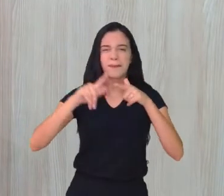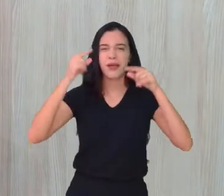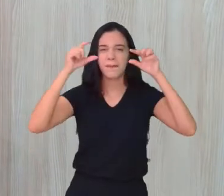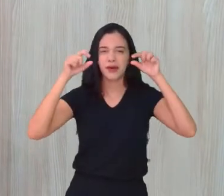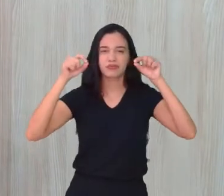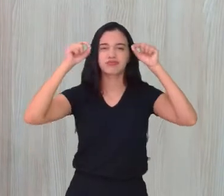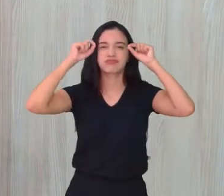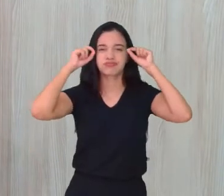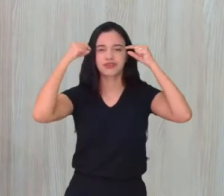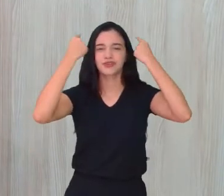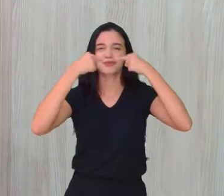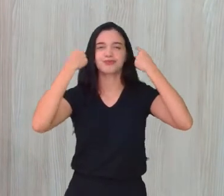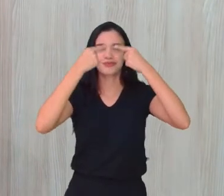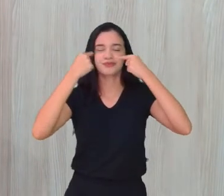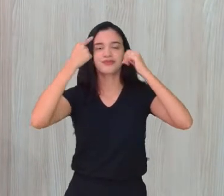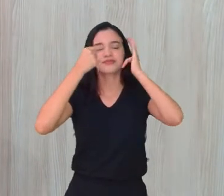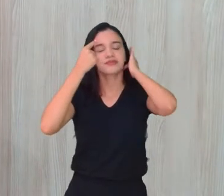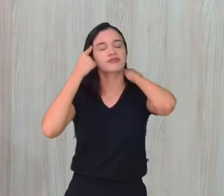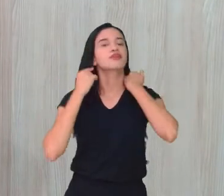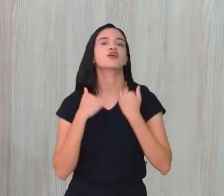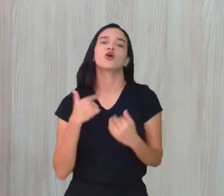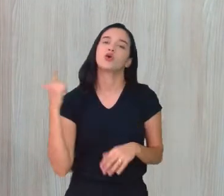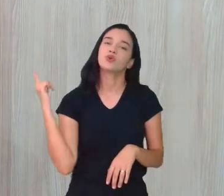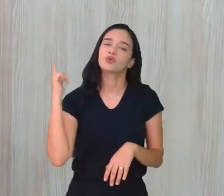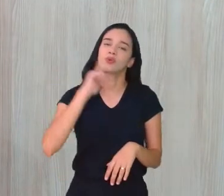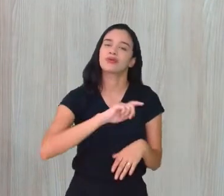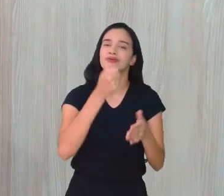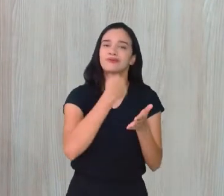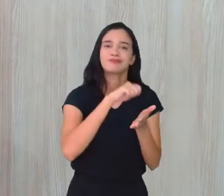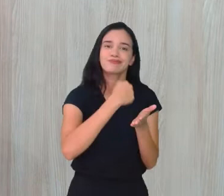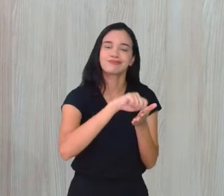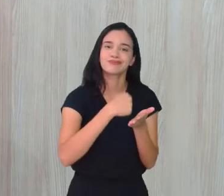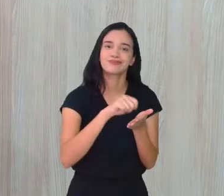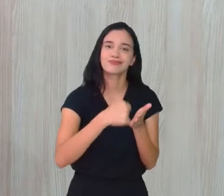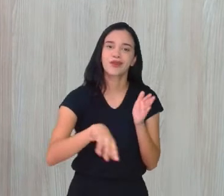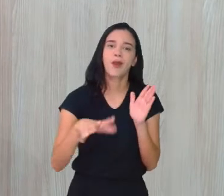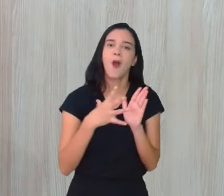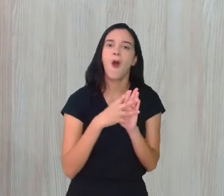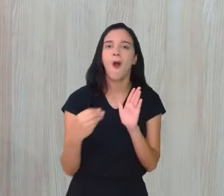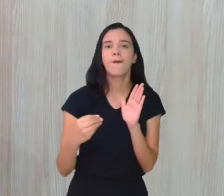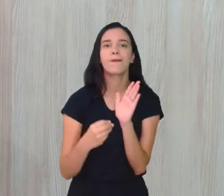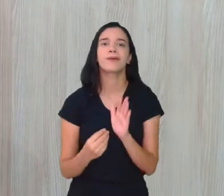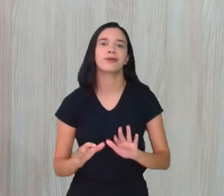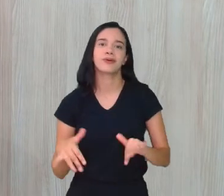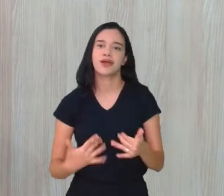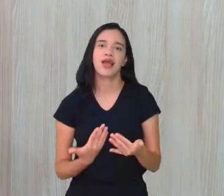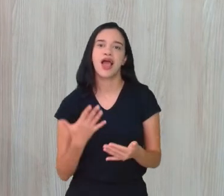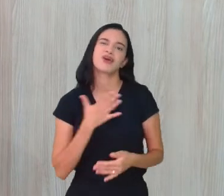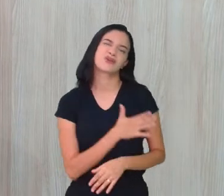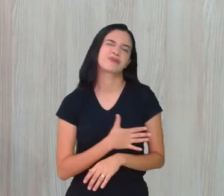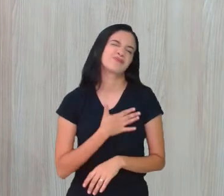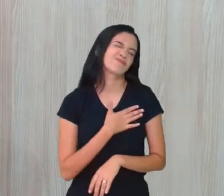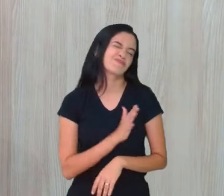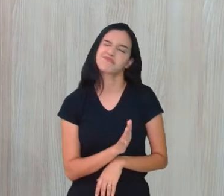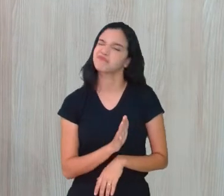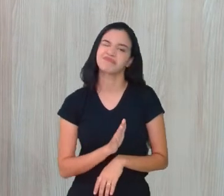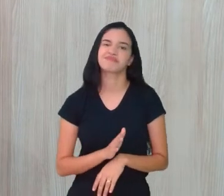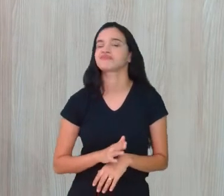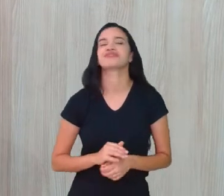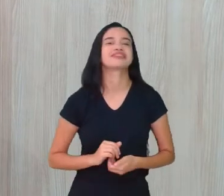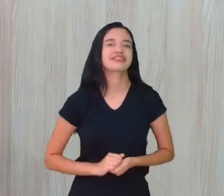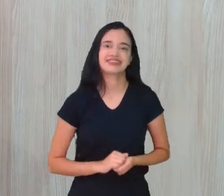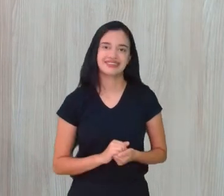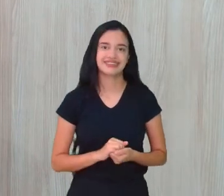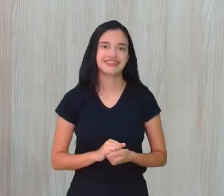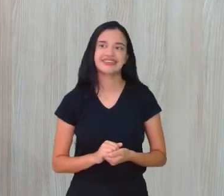tinha que ficar mais na frente, senão eu não conseguia copiar pra nada. Então não era nem questão de gostar nesse caso. Não era